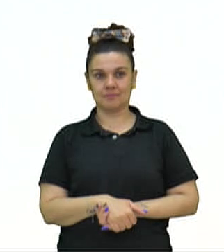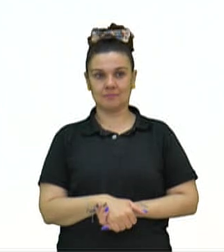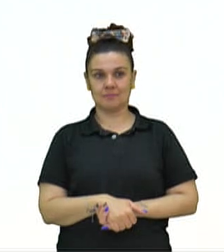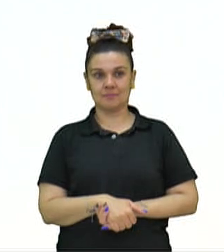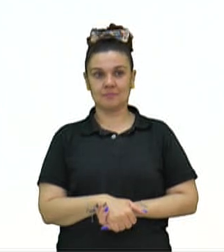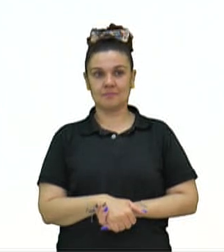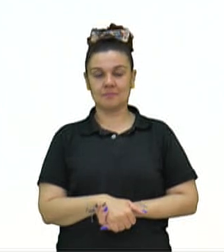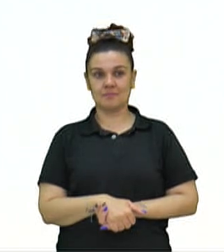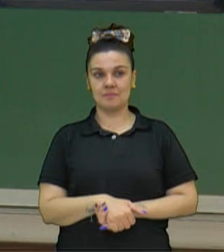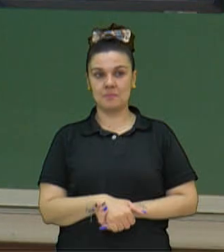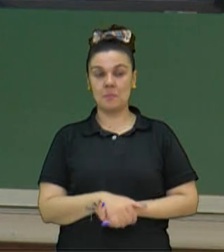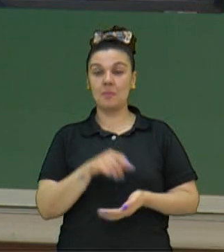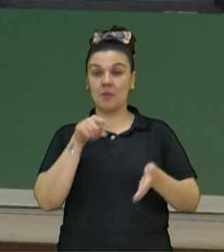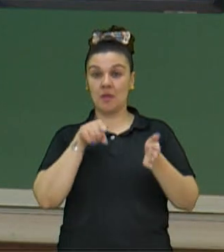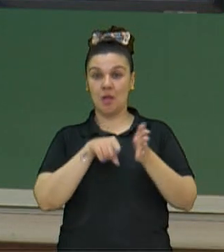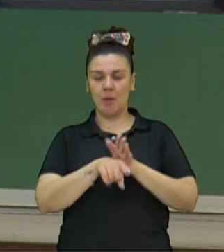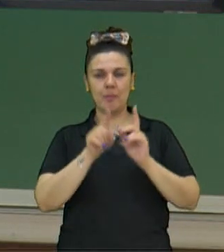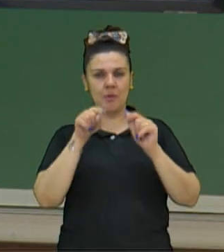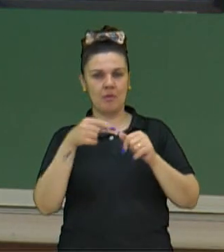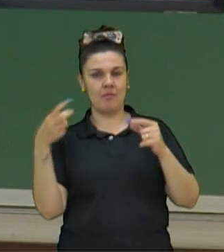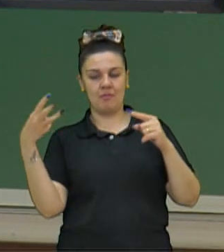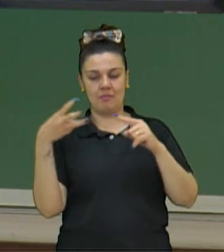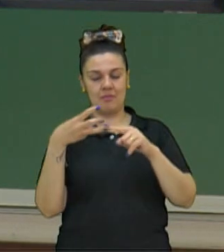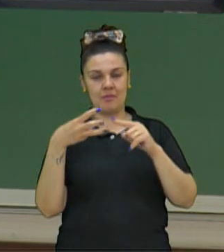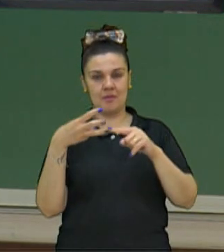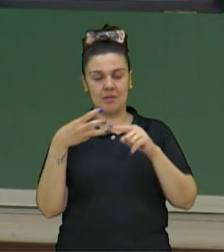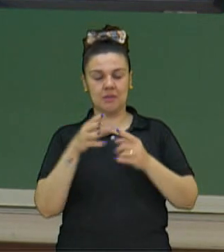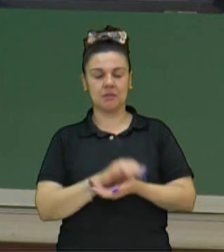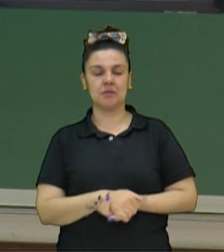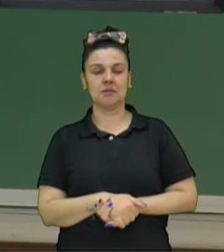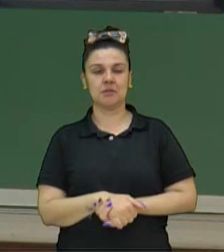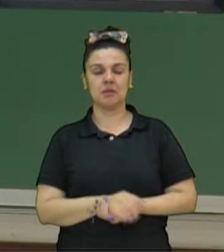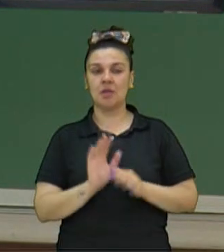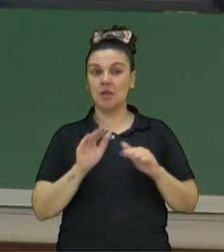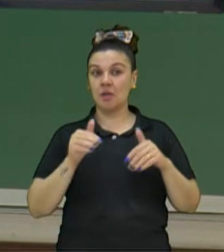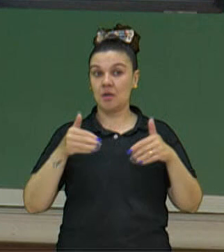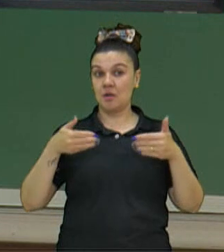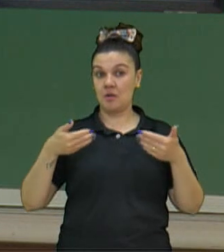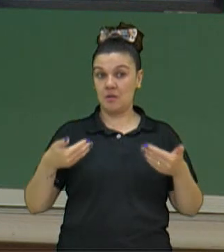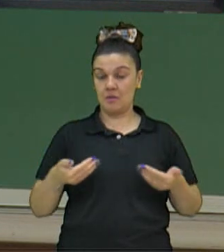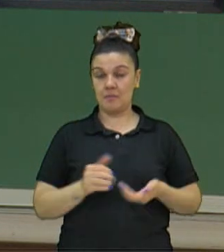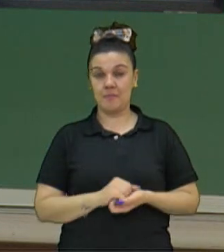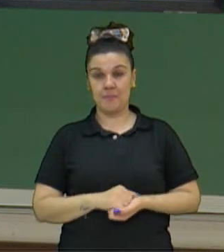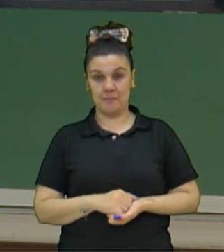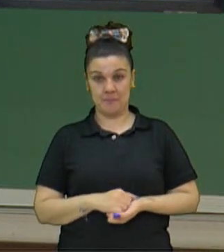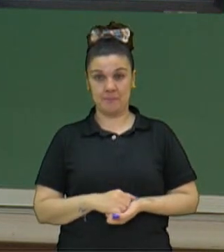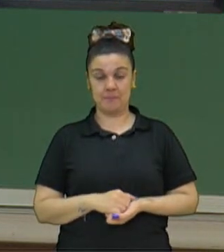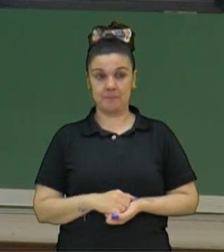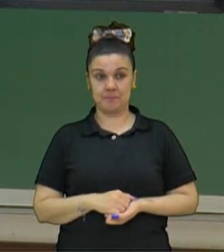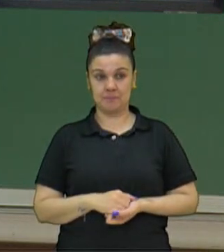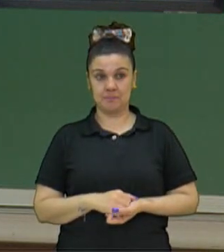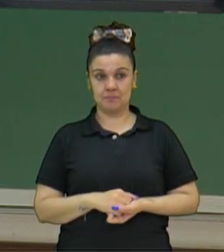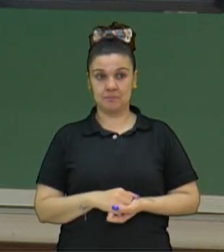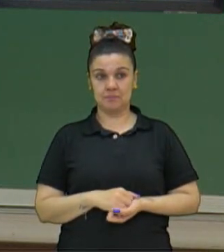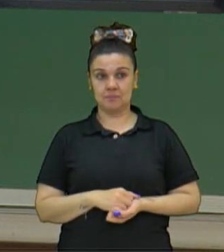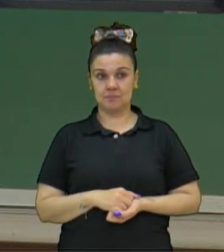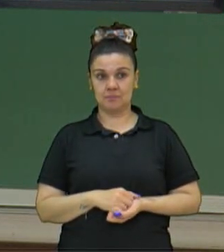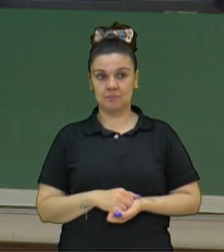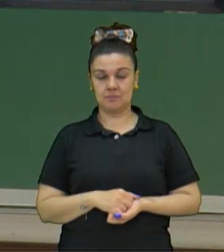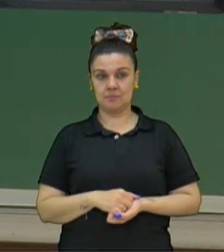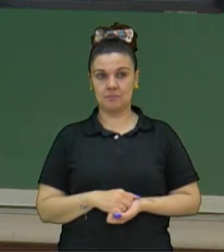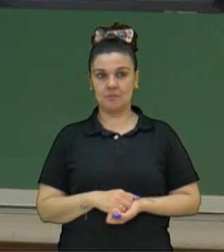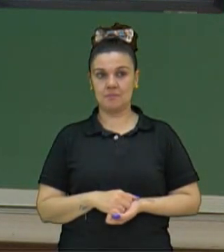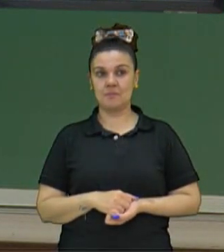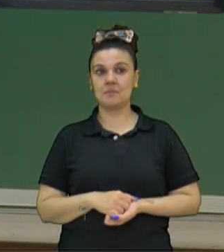color. Então a minha pergunta é, number three, what do they combine to create a rhythm explosion of vibrant